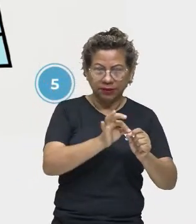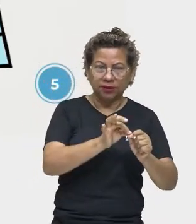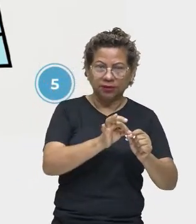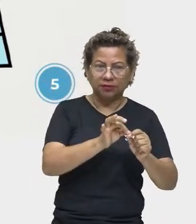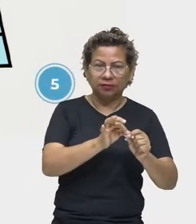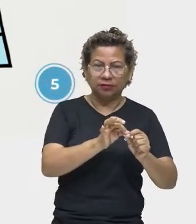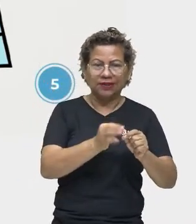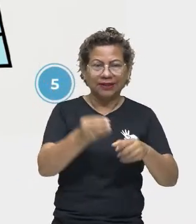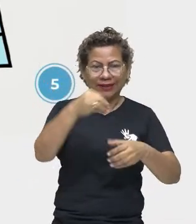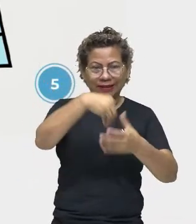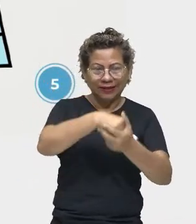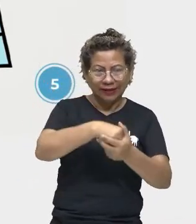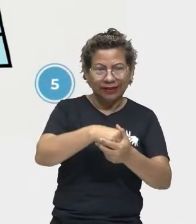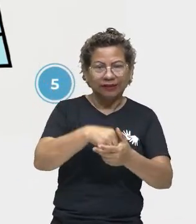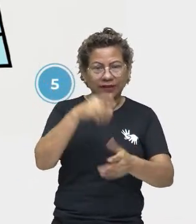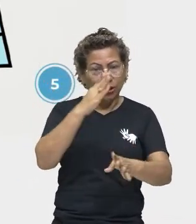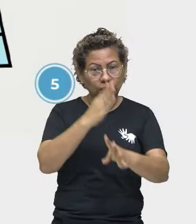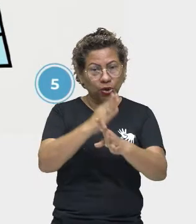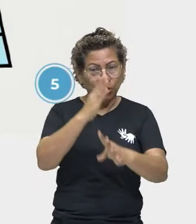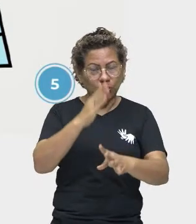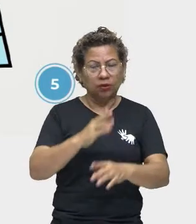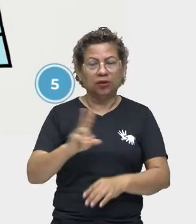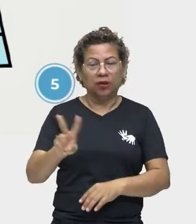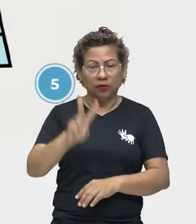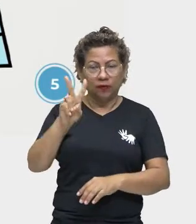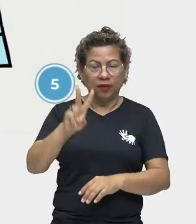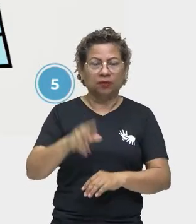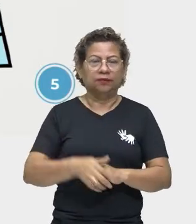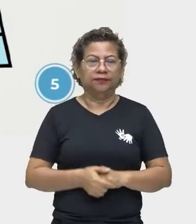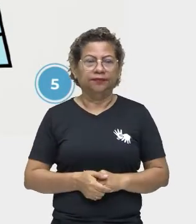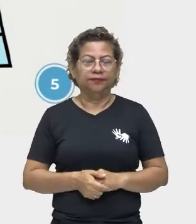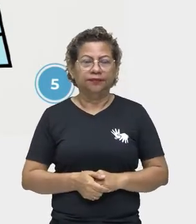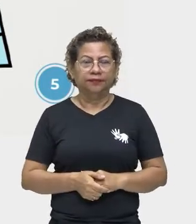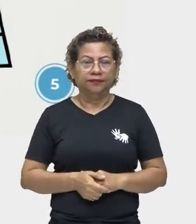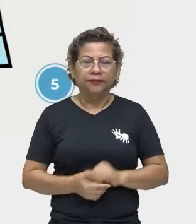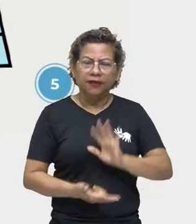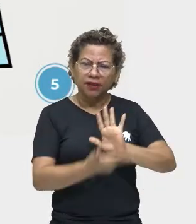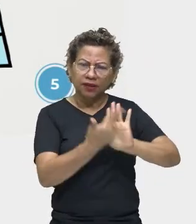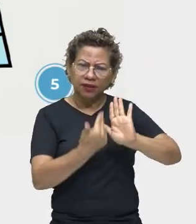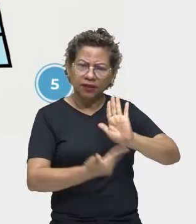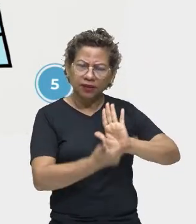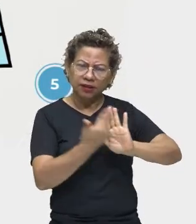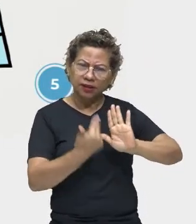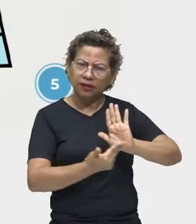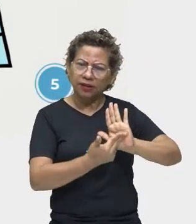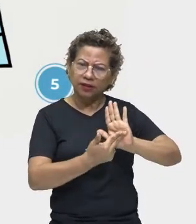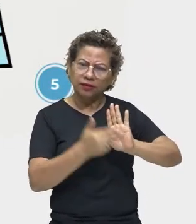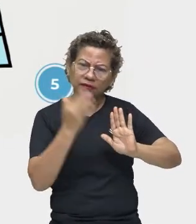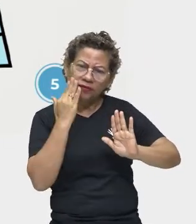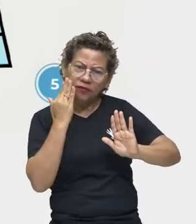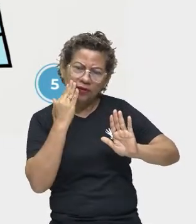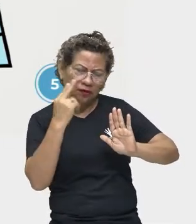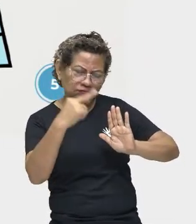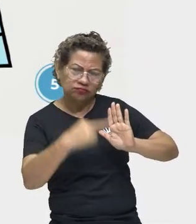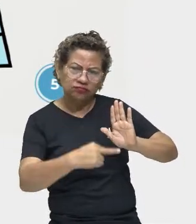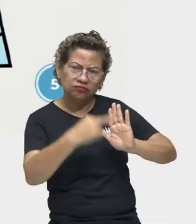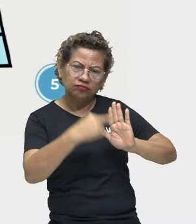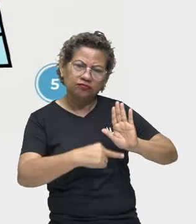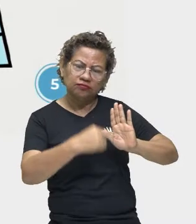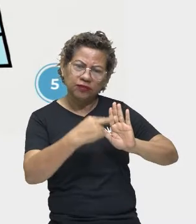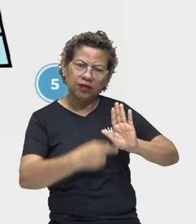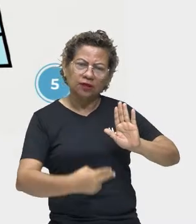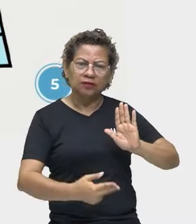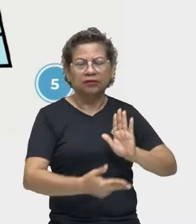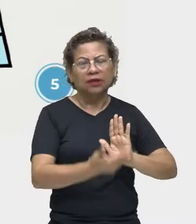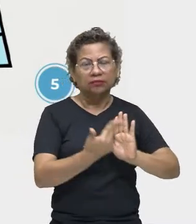Ache o valor de x na figura. Observe. Que figura é essa, professor Carlos? Essa